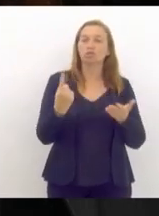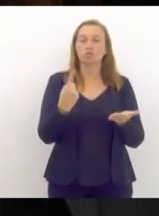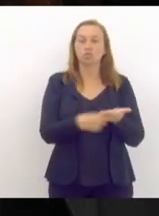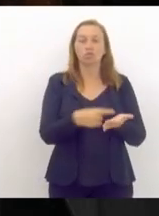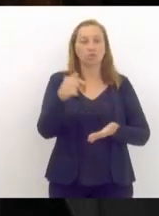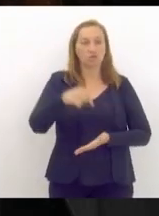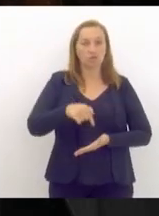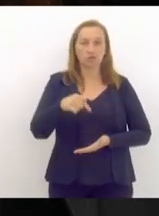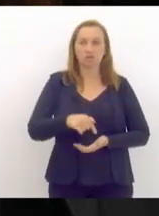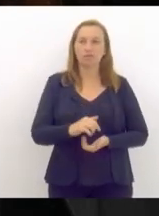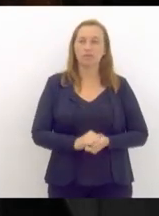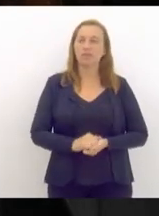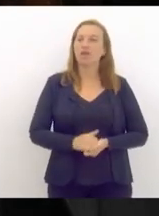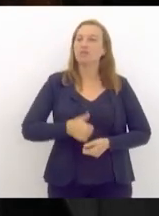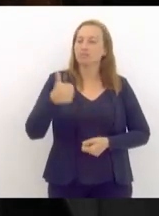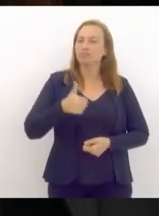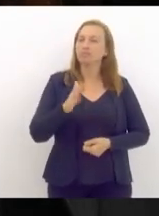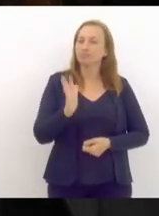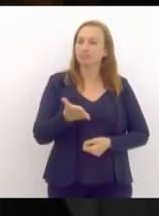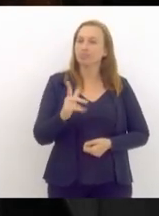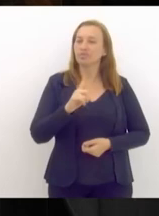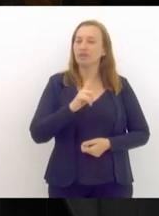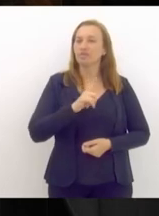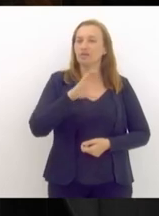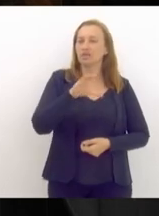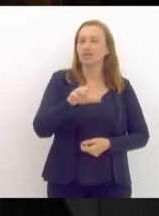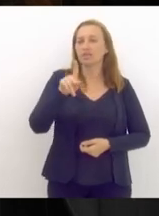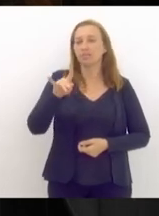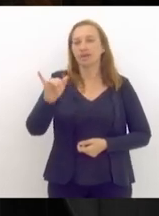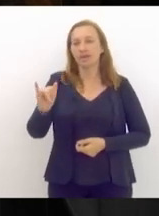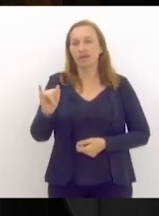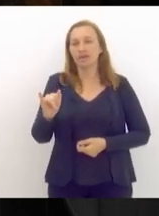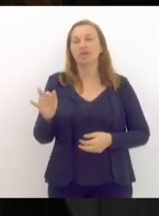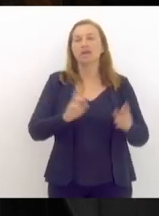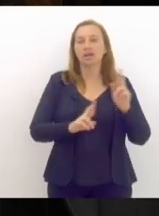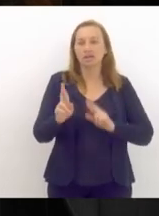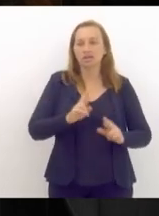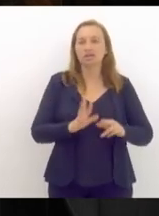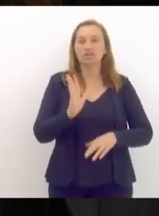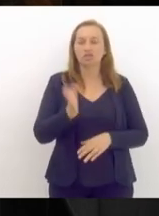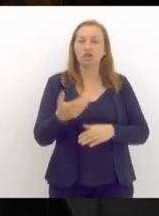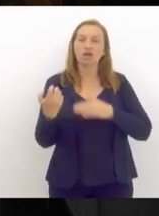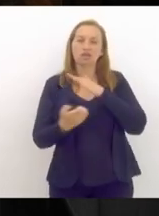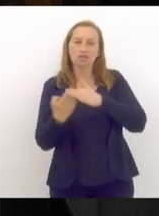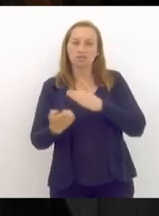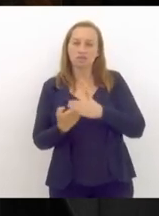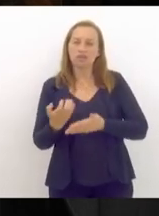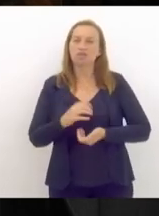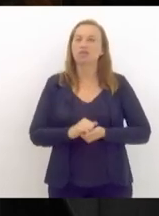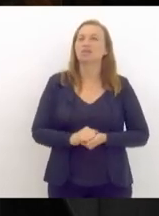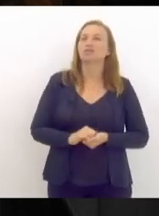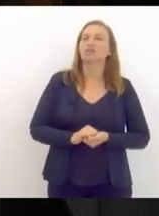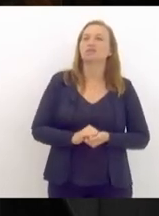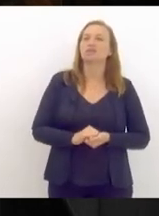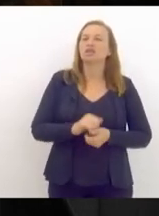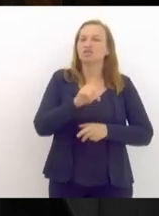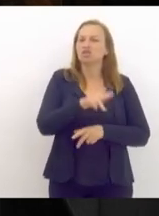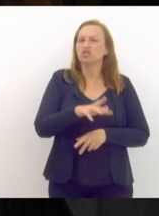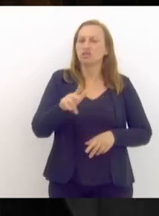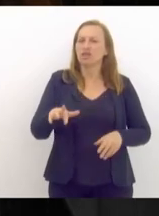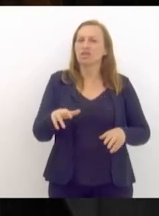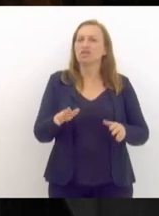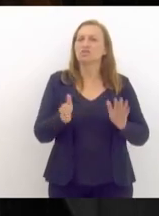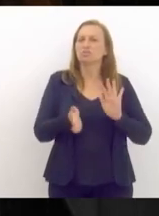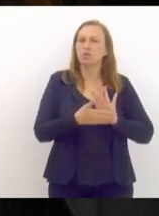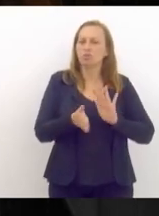aqui, primeiro que nós já tivemos CPIs relacionadas a essas concessionárias, foram diversas